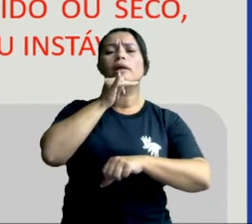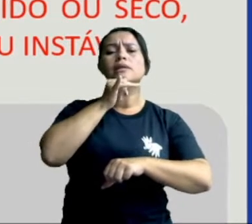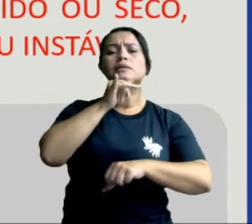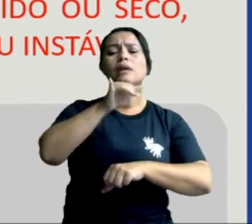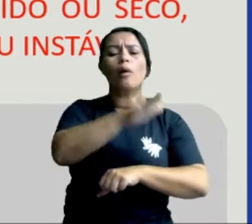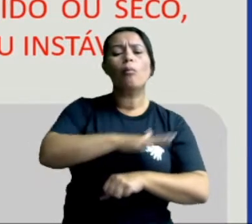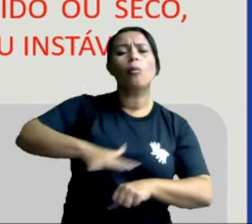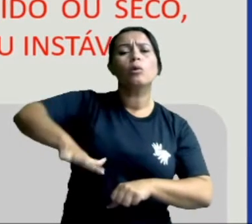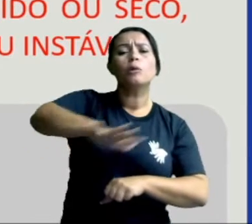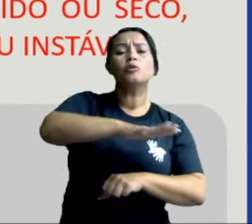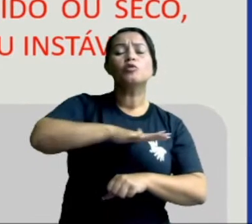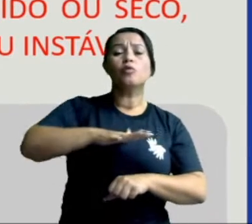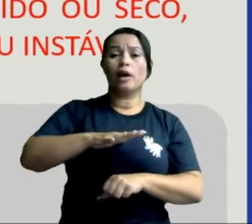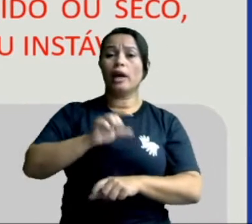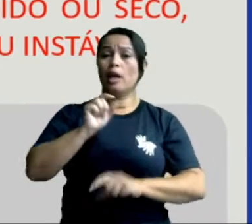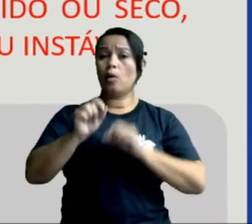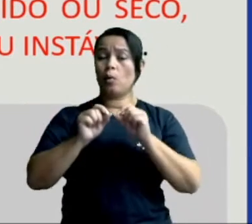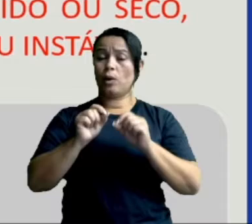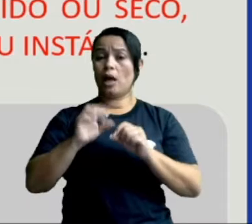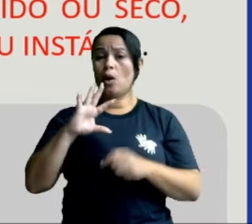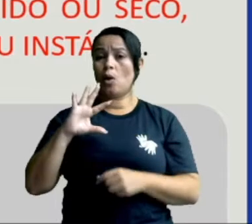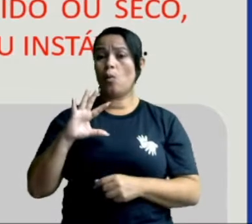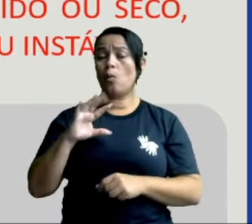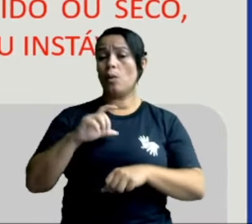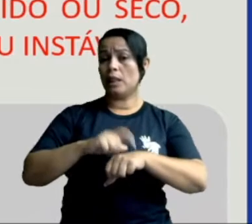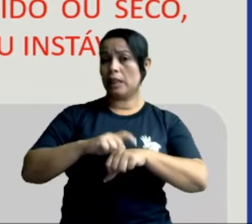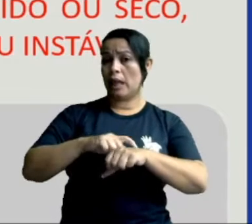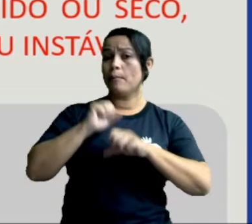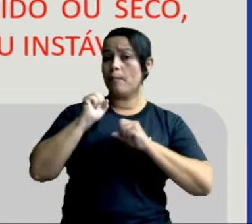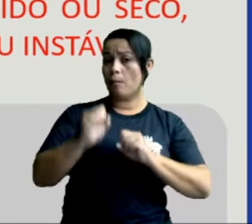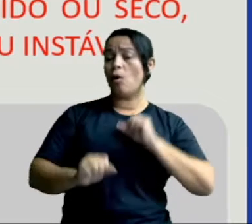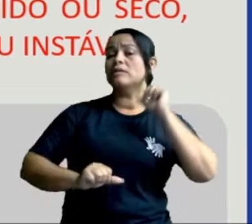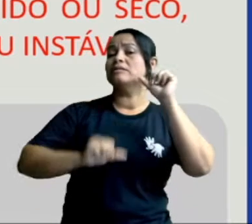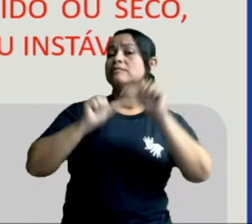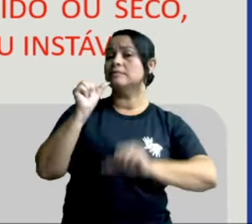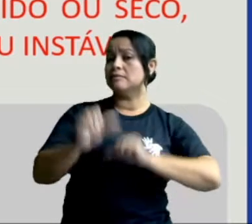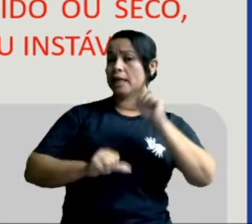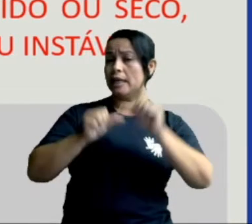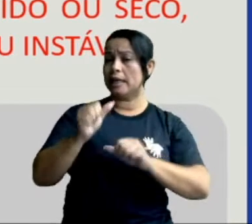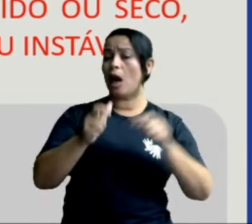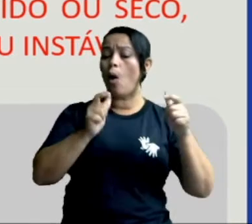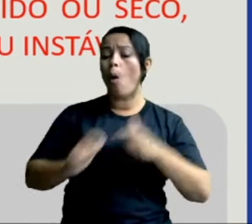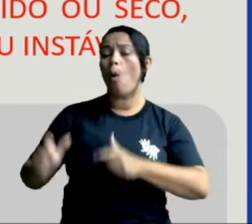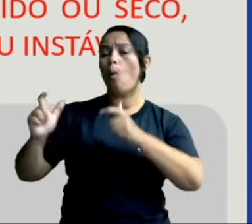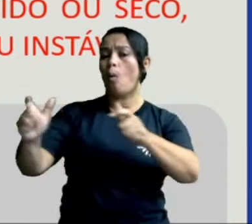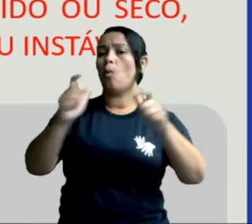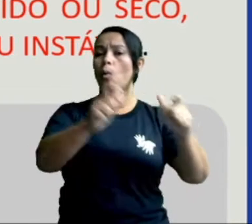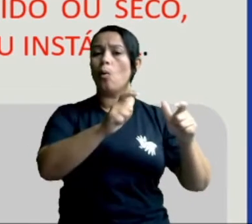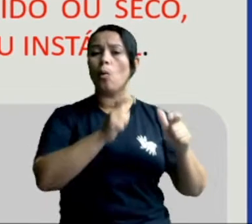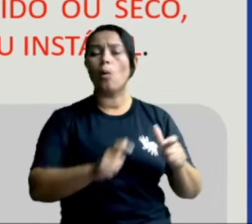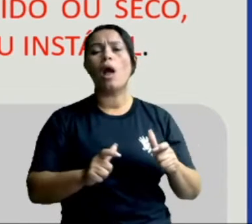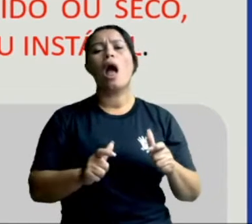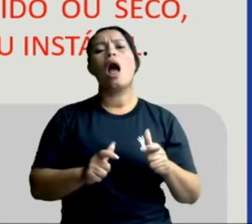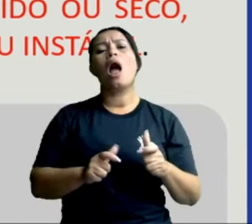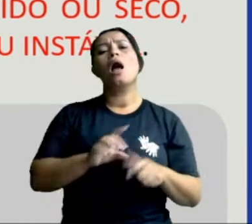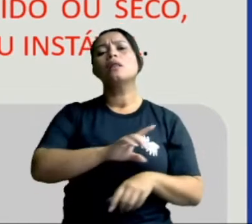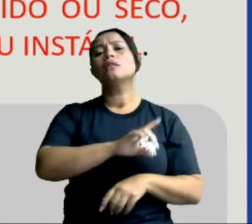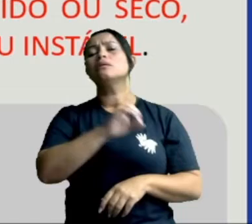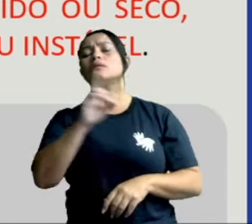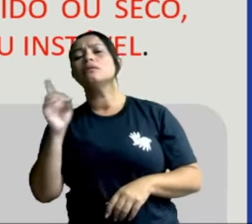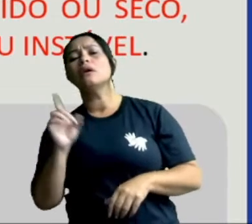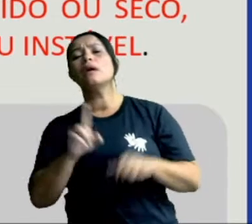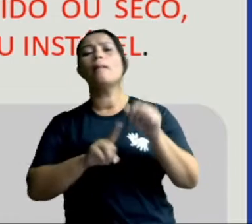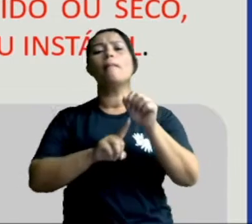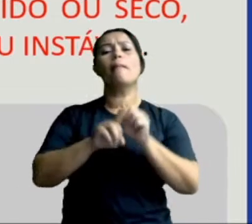atmosfera logo o tempo pode variar muito de acordo com a região época do ano